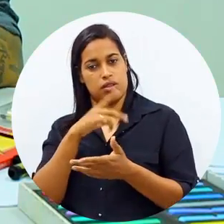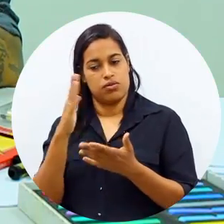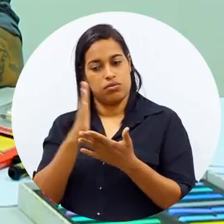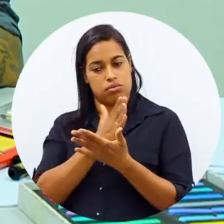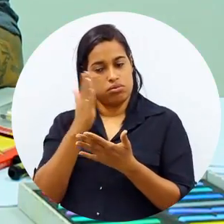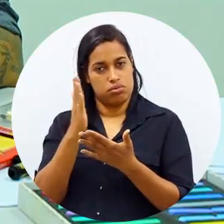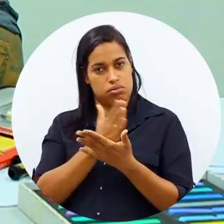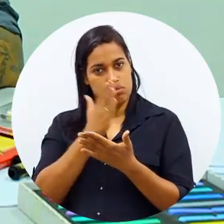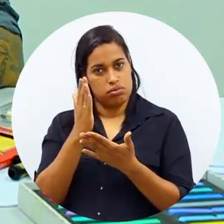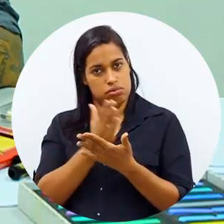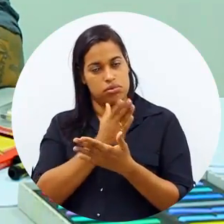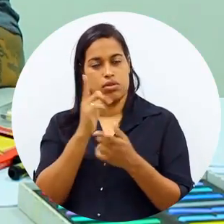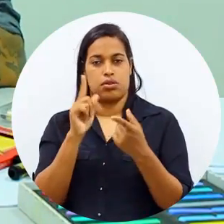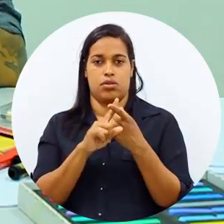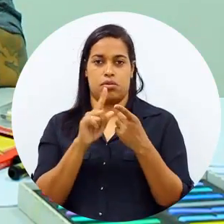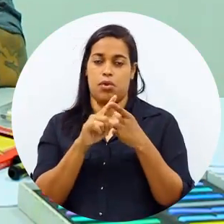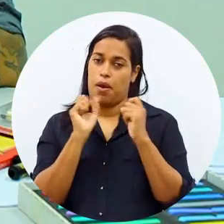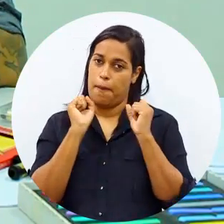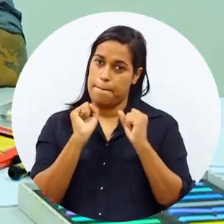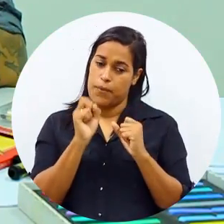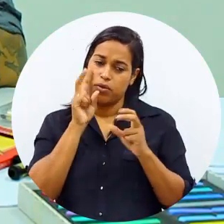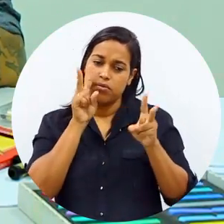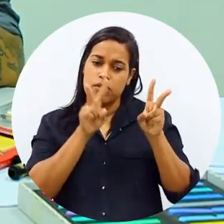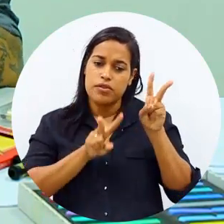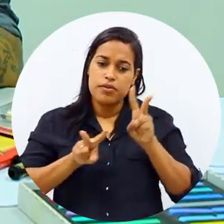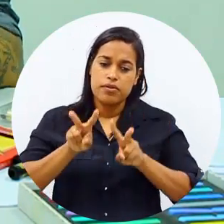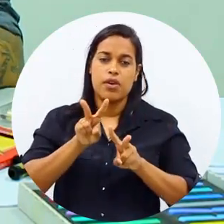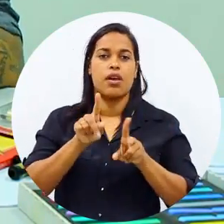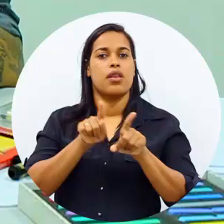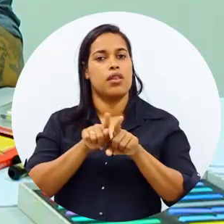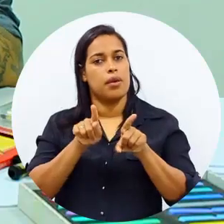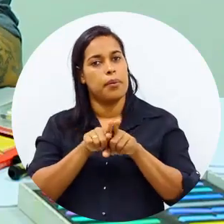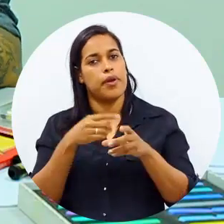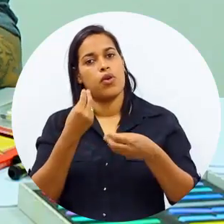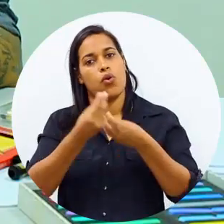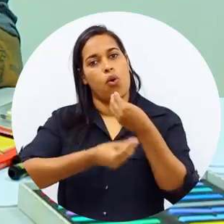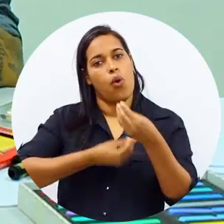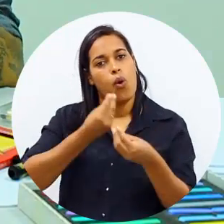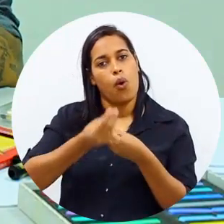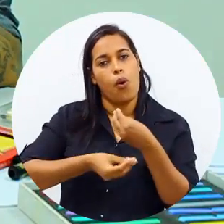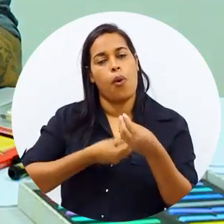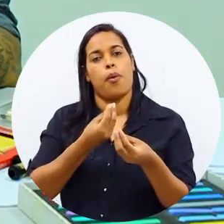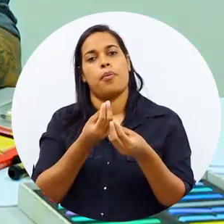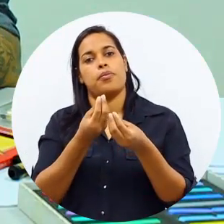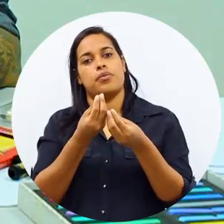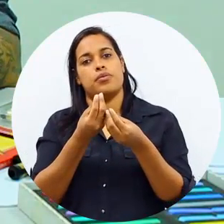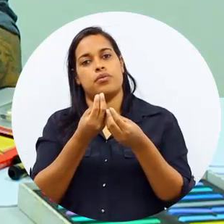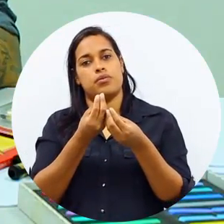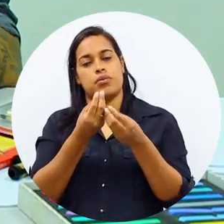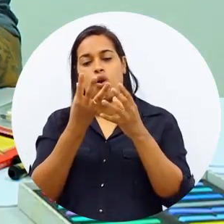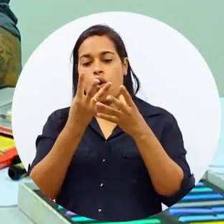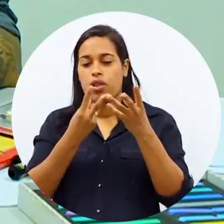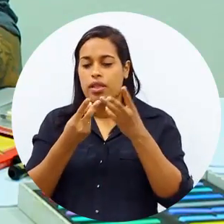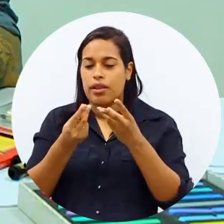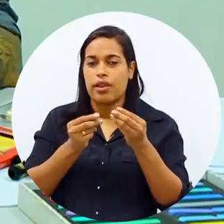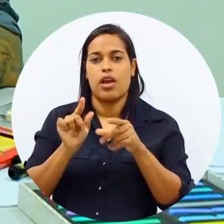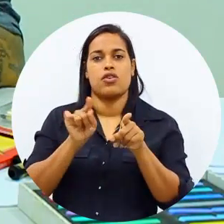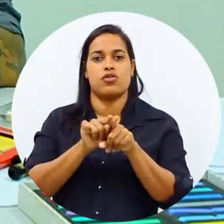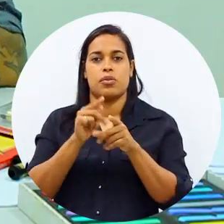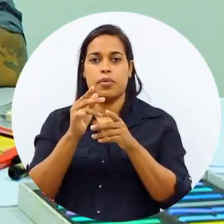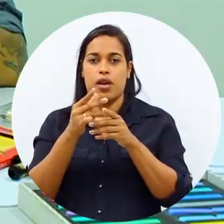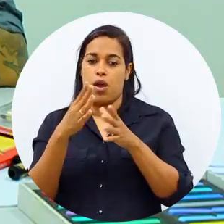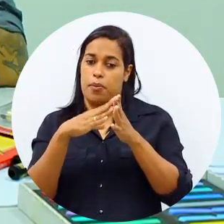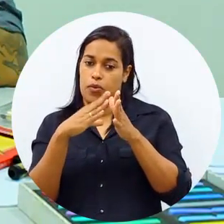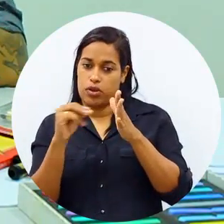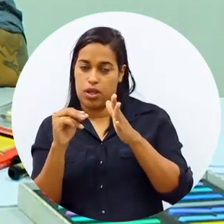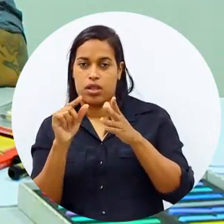você tem nos cadernos. Você pode consultar com relação ao contraste, com relação às modalidades expressivas